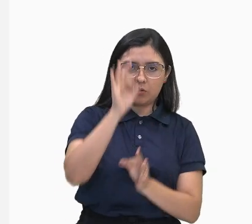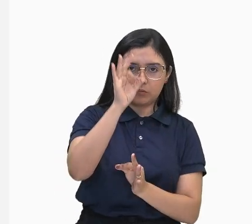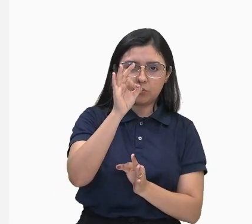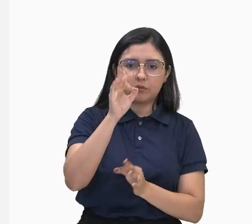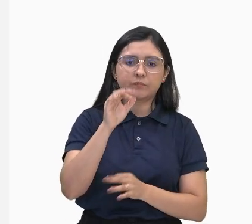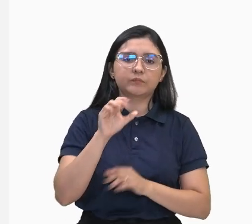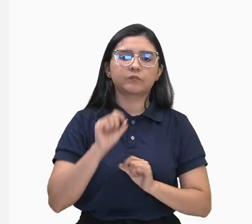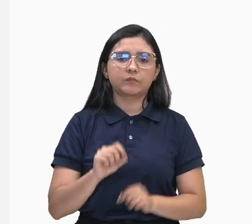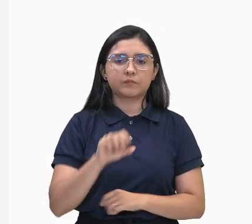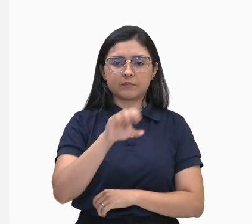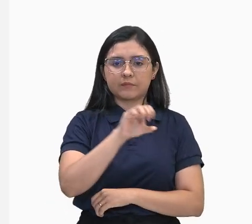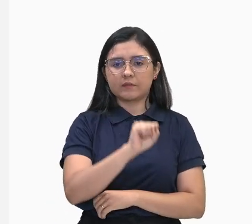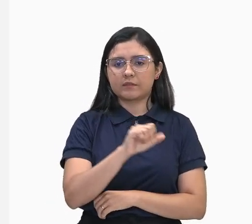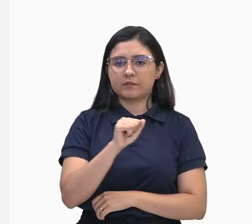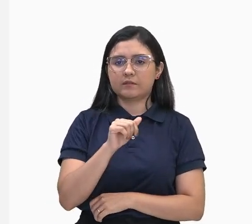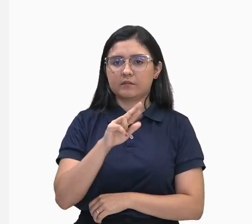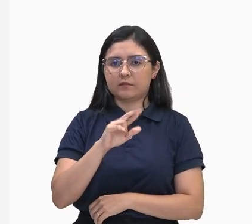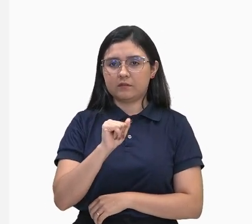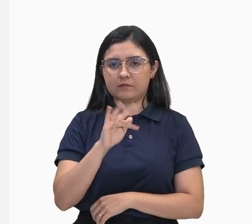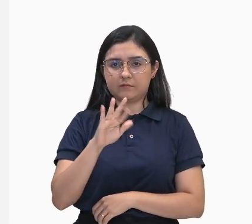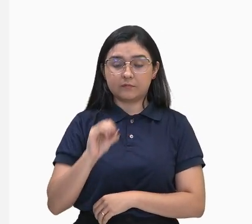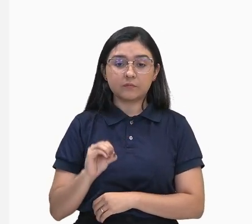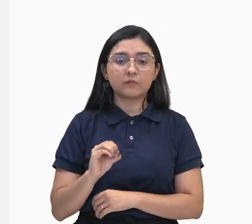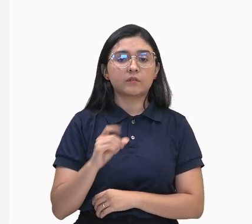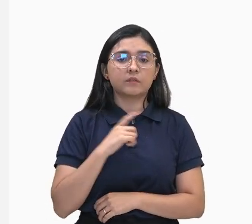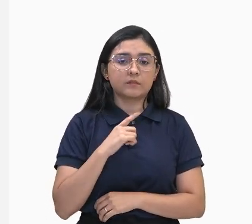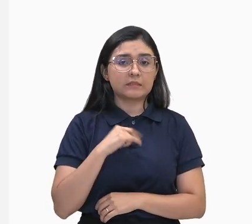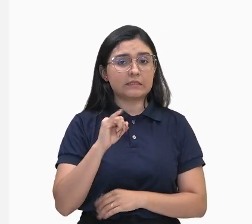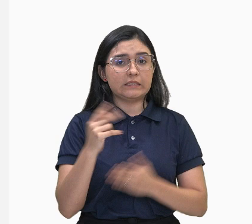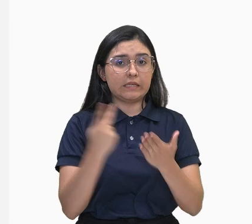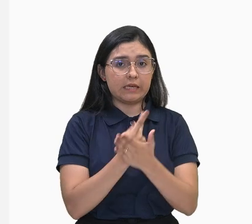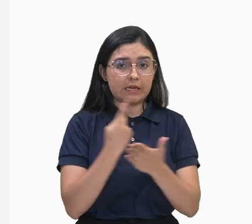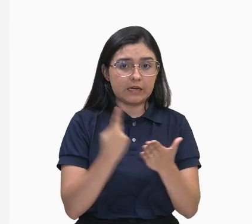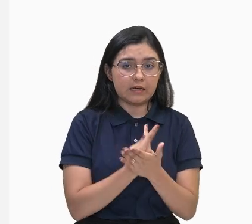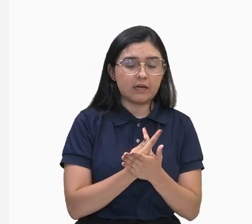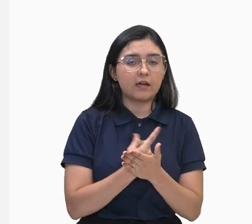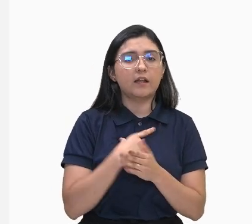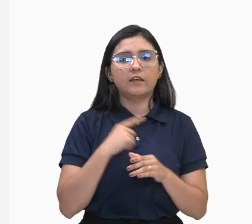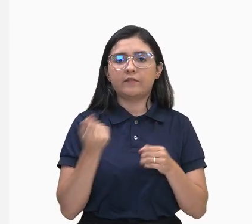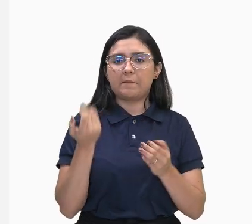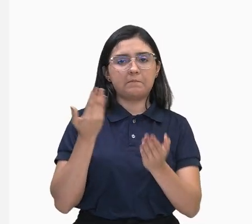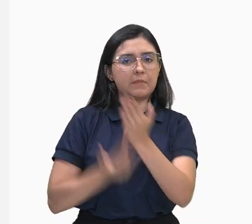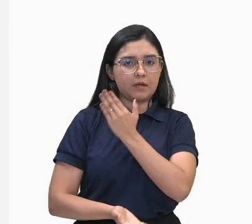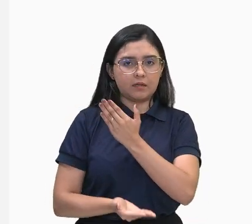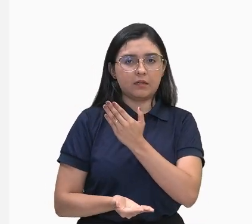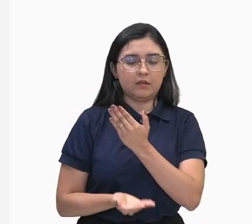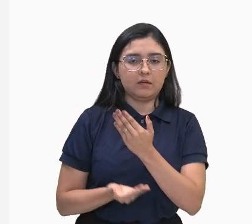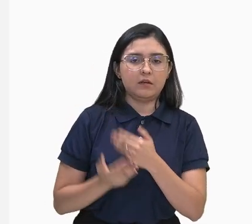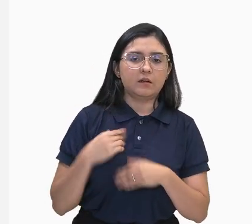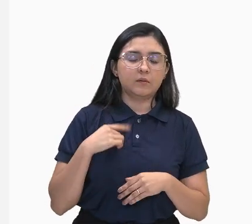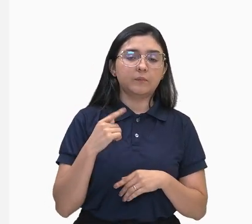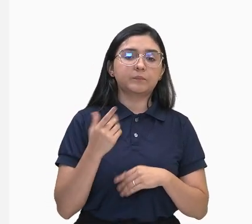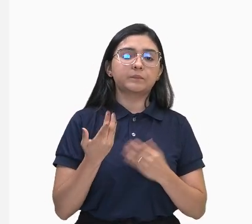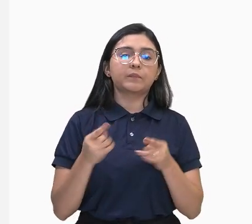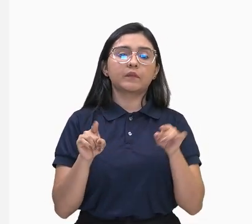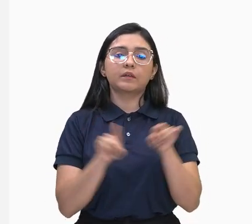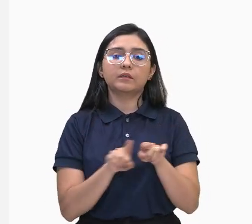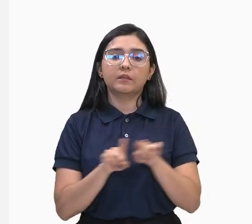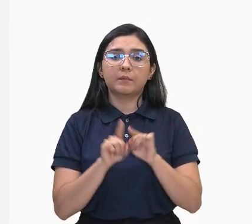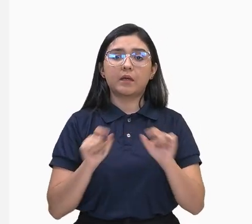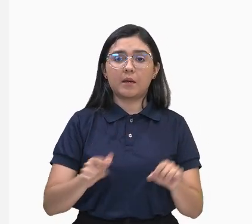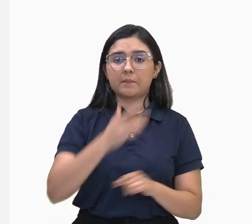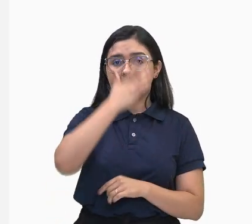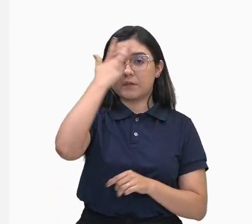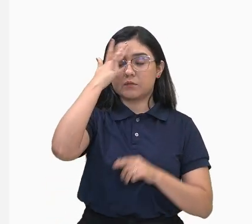né? 3 faltas seguidas também levam à eliminação. Ele também vai ser, o atleta vai